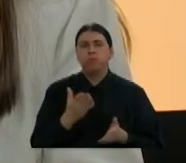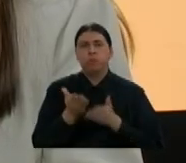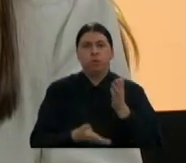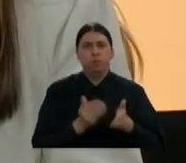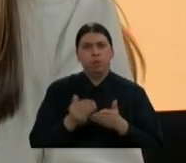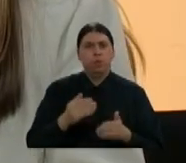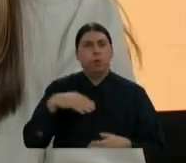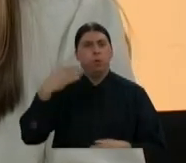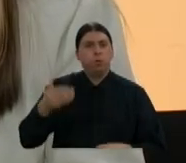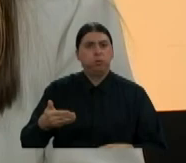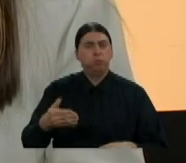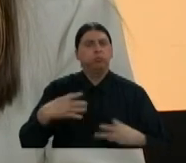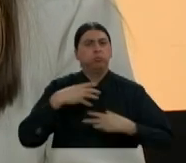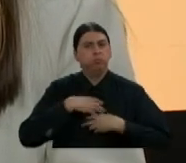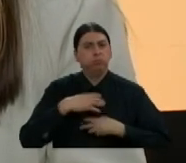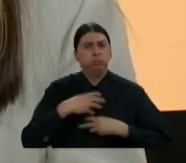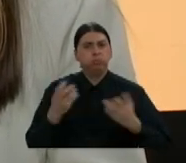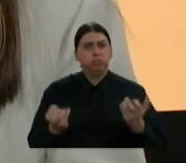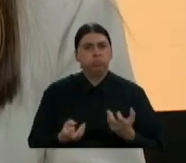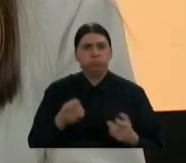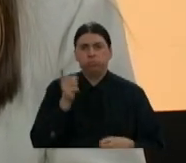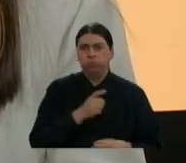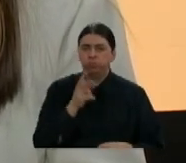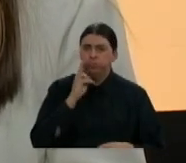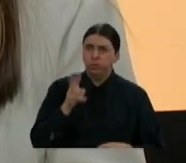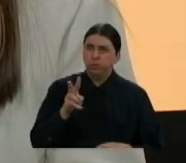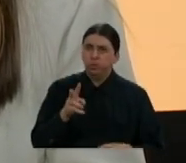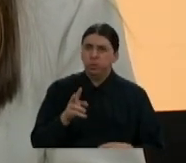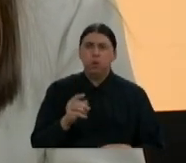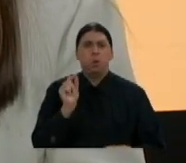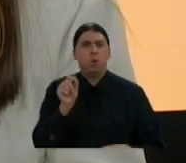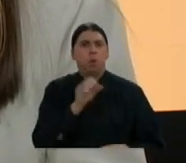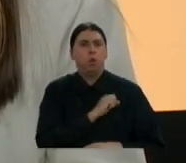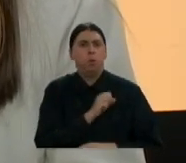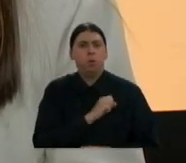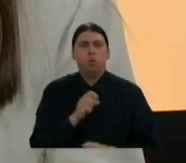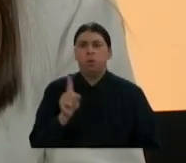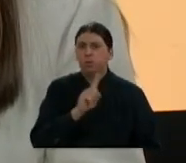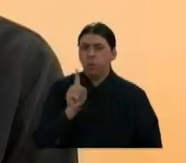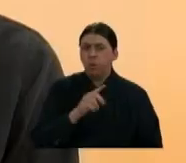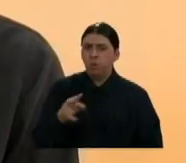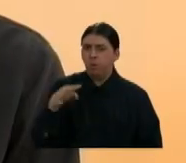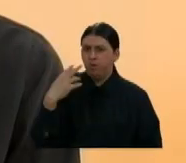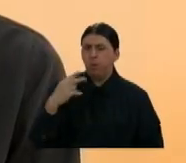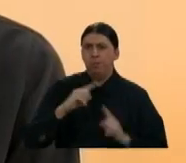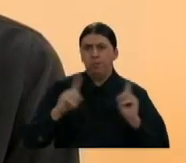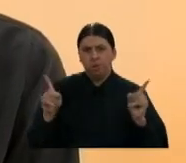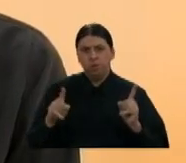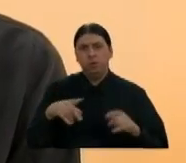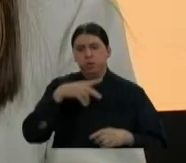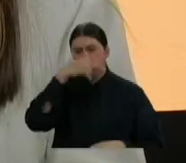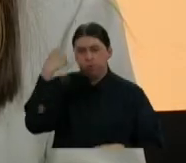outra maneira nem elas querem ser vista não como números mas como pessoas que têm exatamente essas necessidades